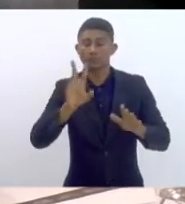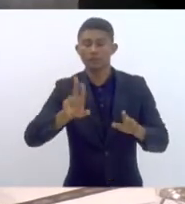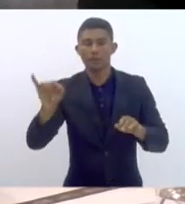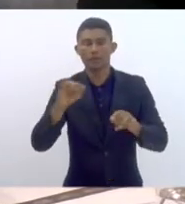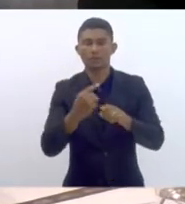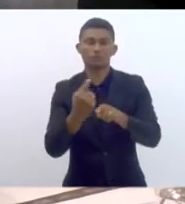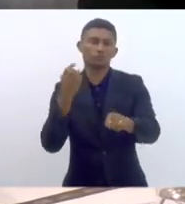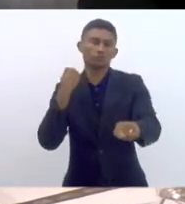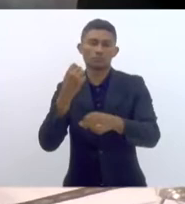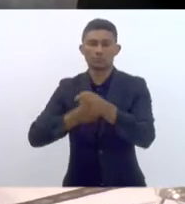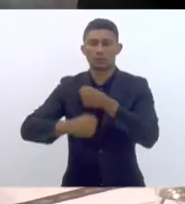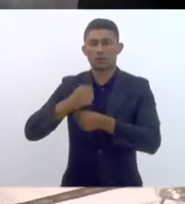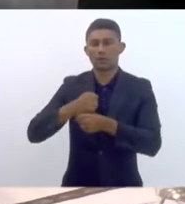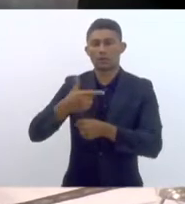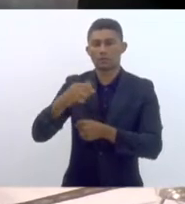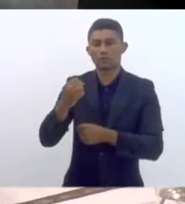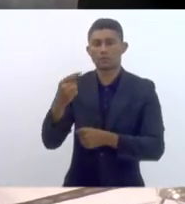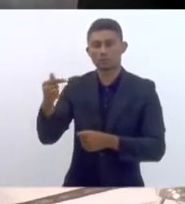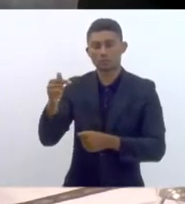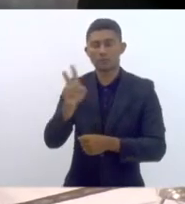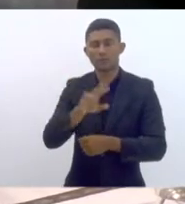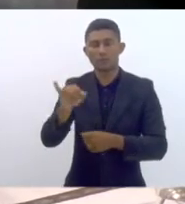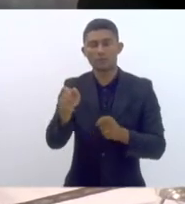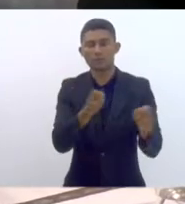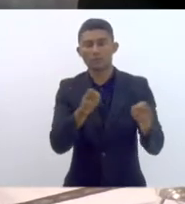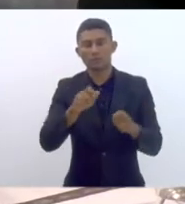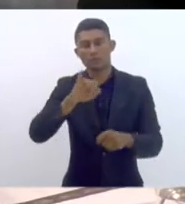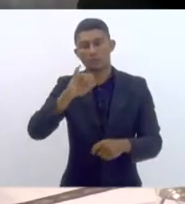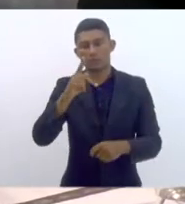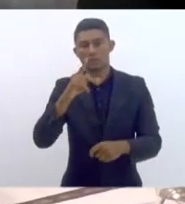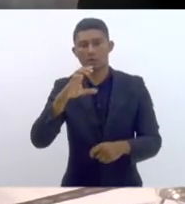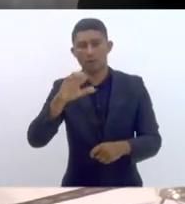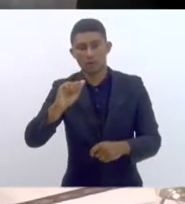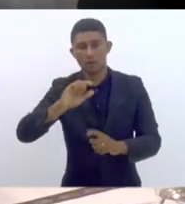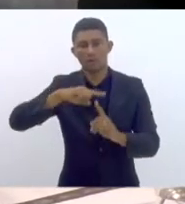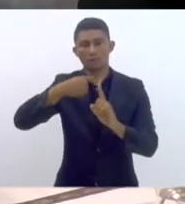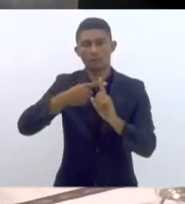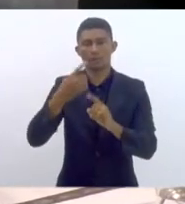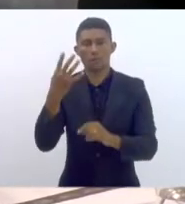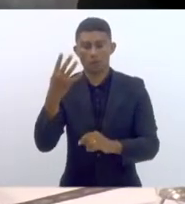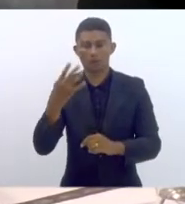passar a ser controlada pela CAM, pelo IPCA mais 4, teto Selic. E